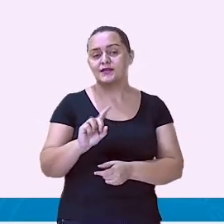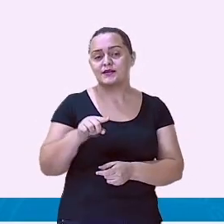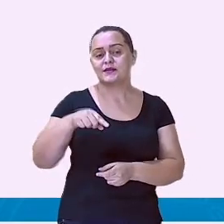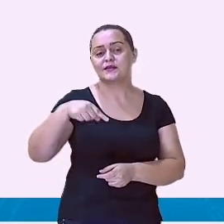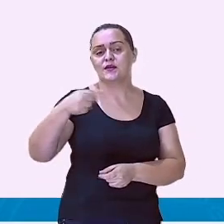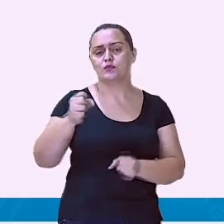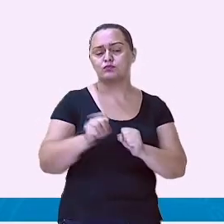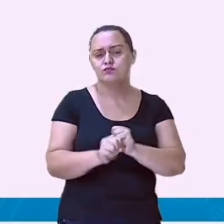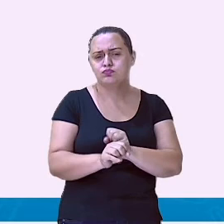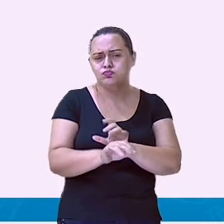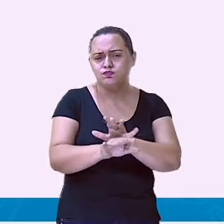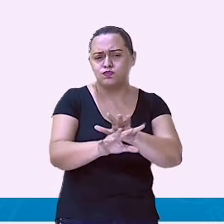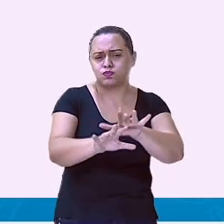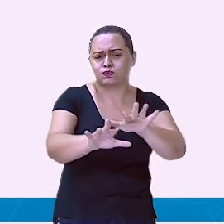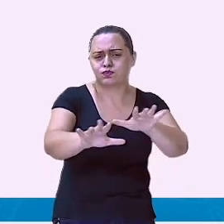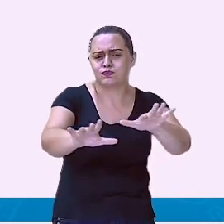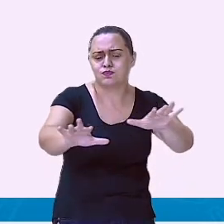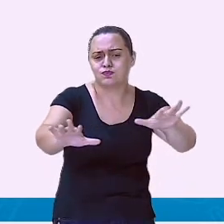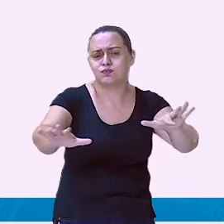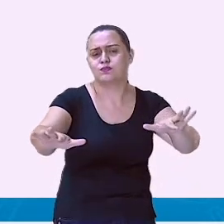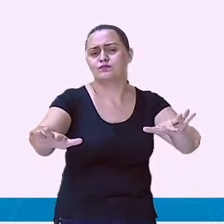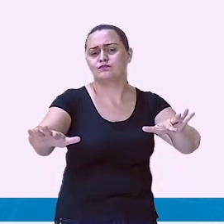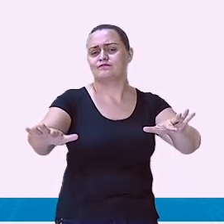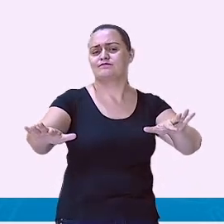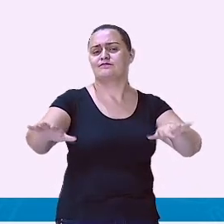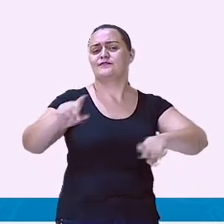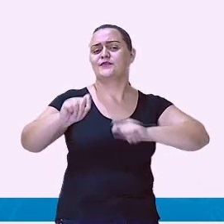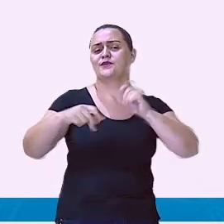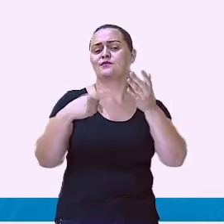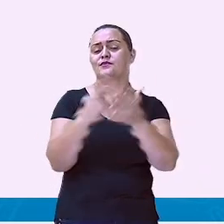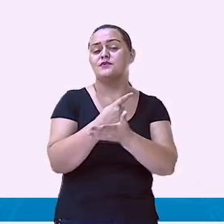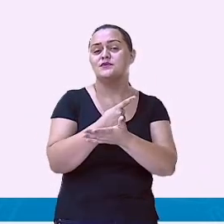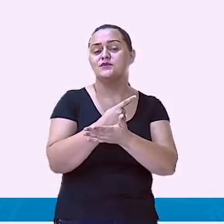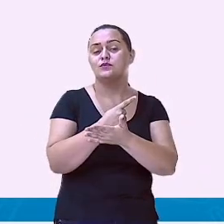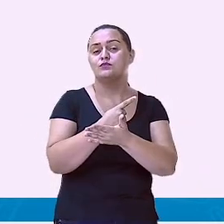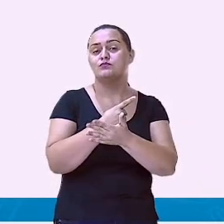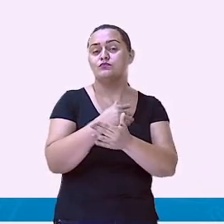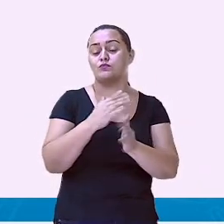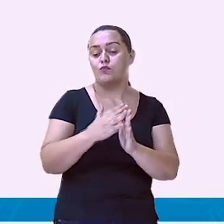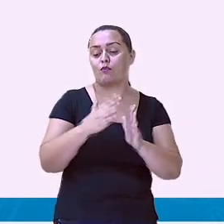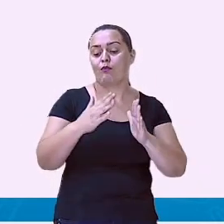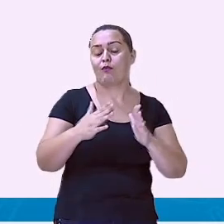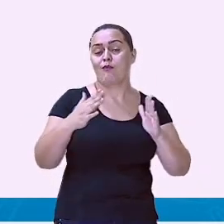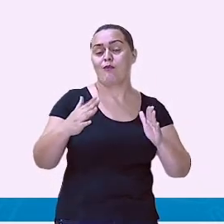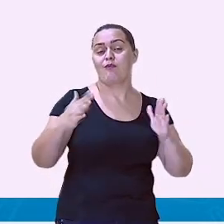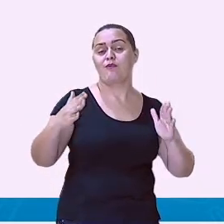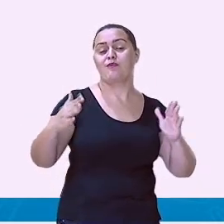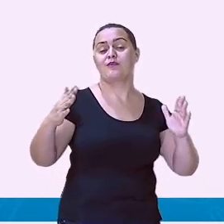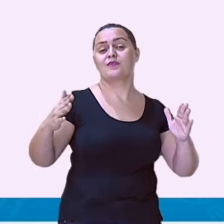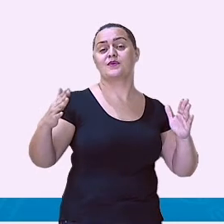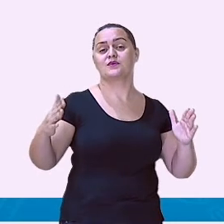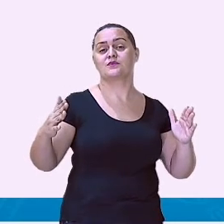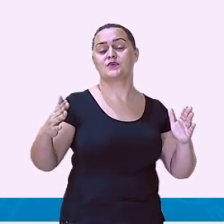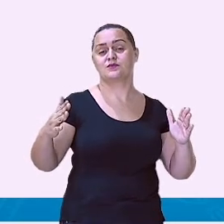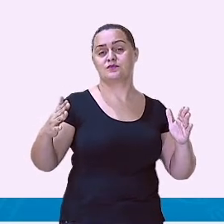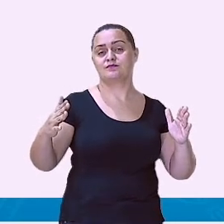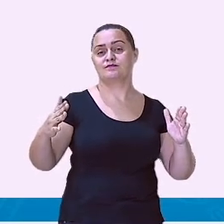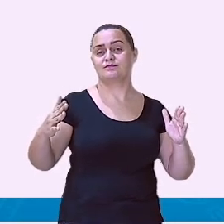colônia acompanhou o crescimento das principais atividades. A produção de cana-de-açúcar